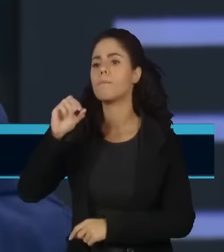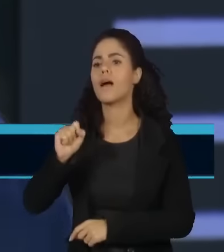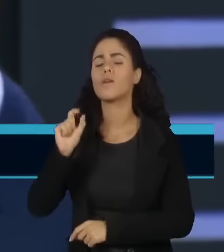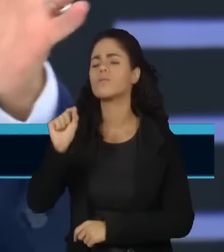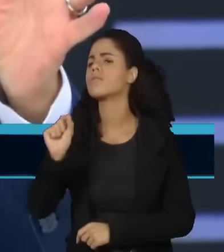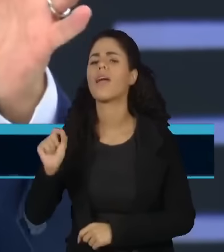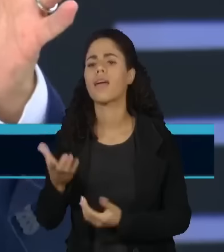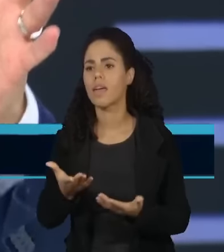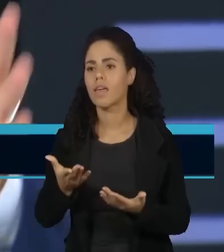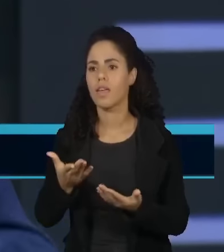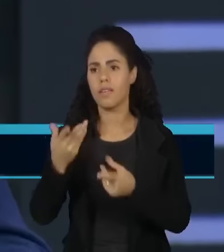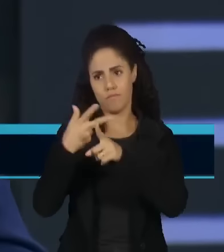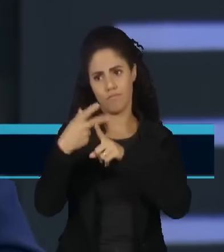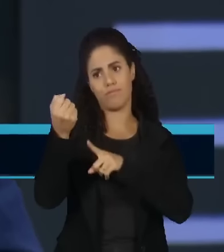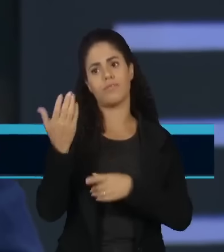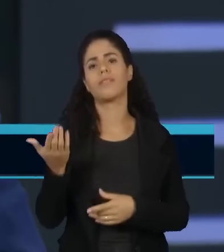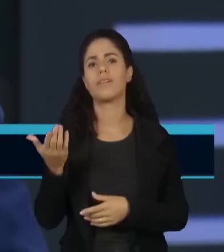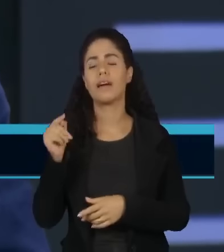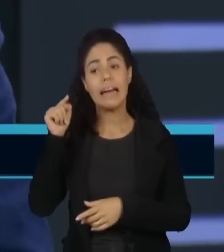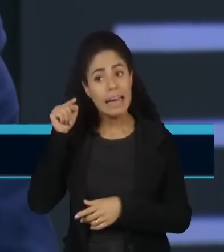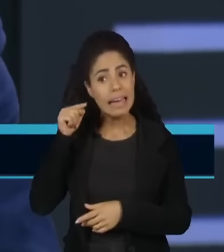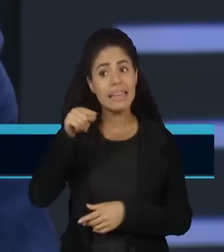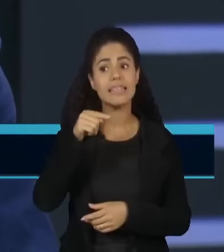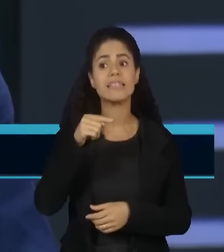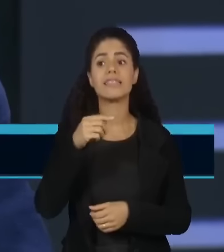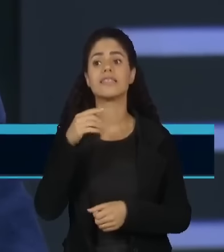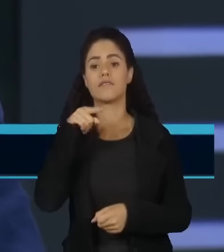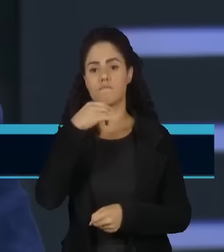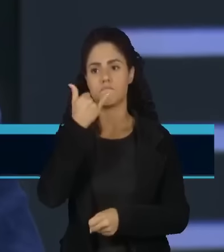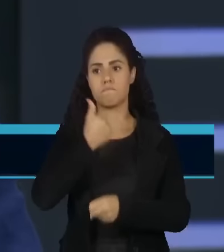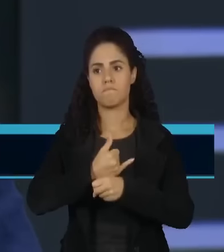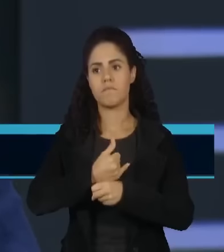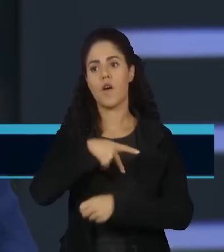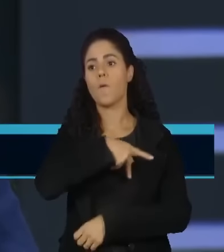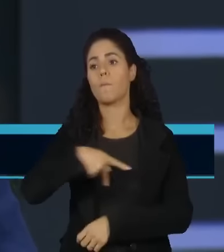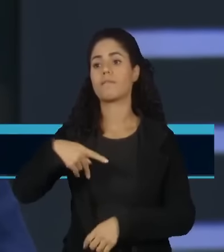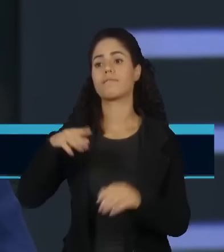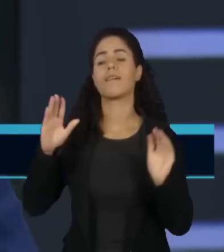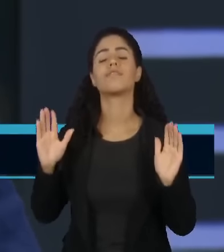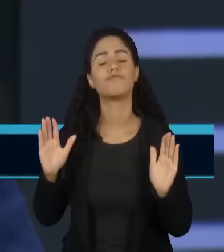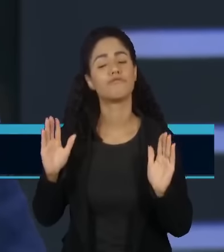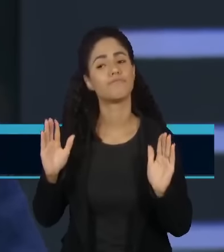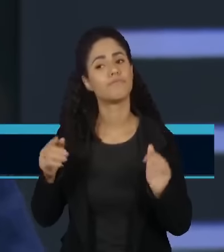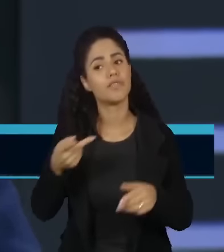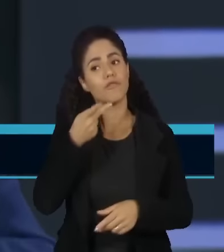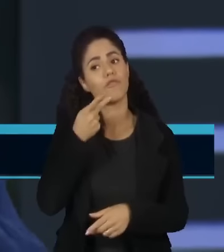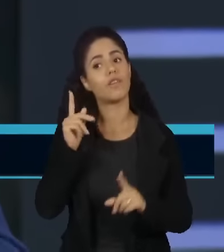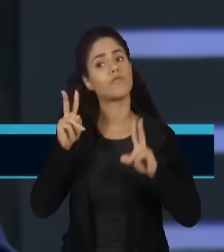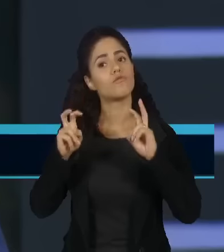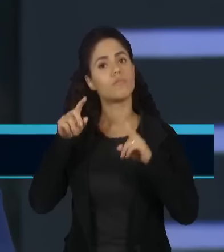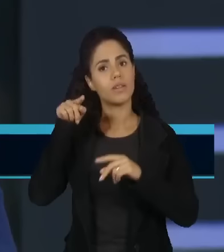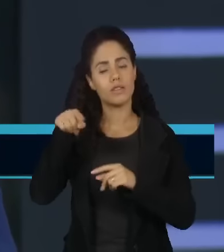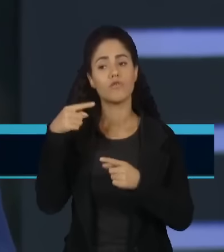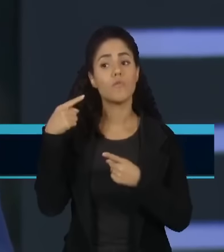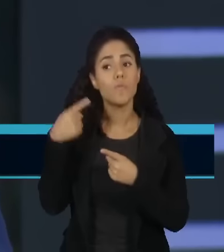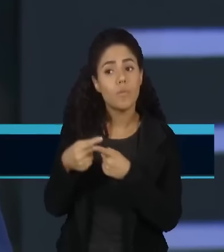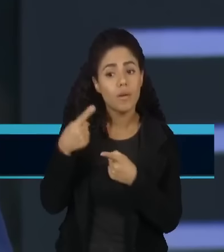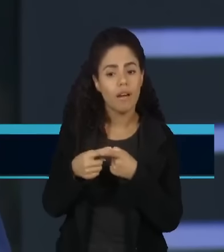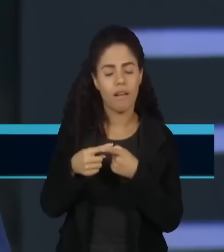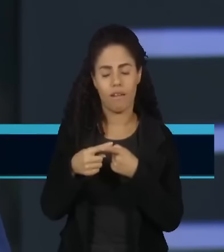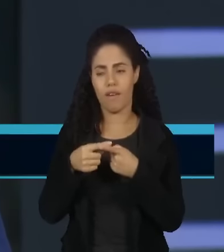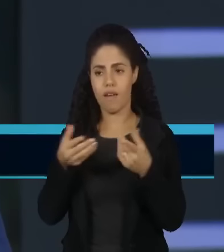hoje? Ganha um prêmio, né? Esse não, o chefe seria o presidente da República. Eu estou falando no condicional porque nós